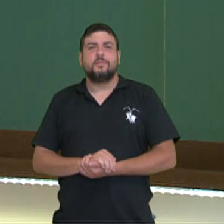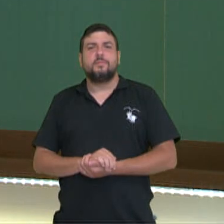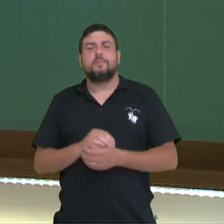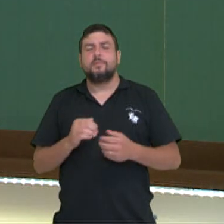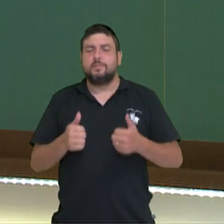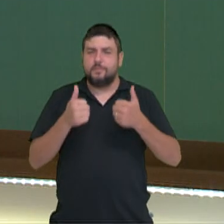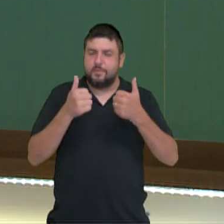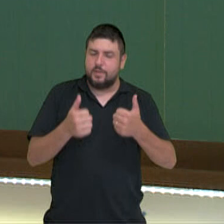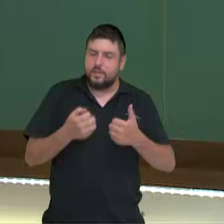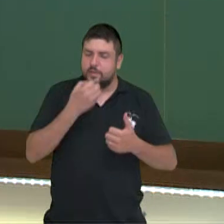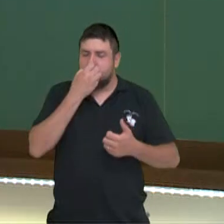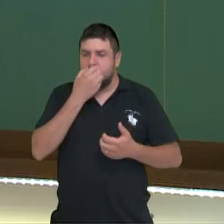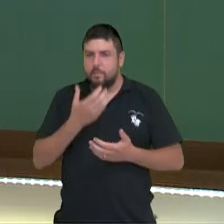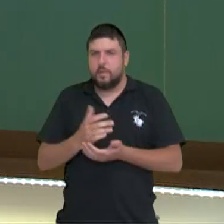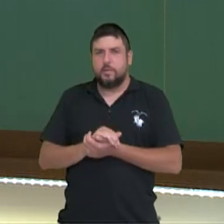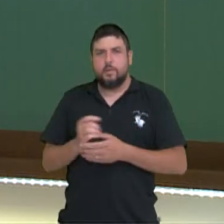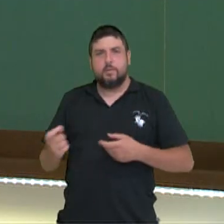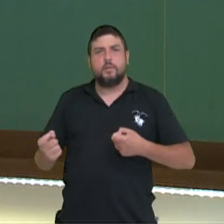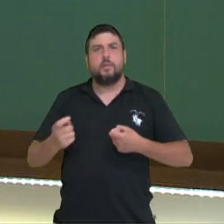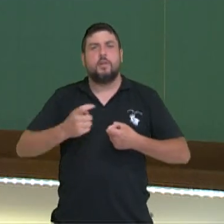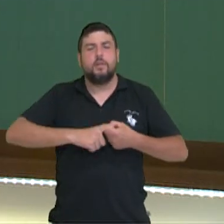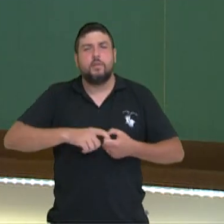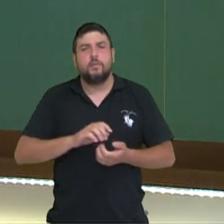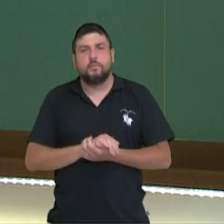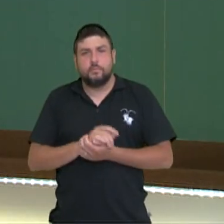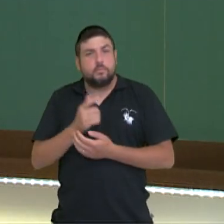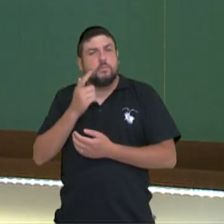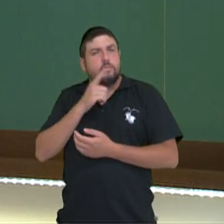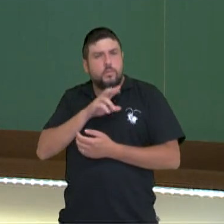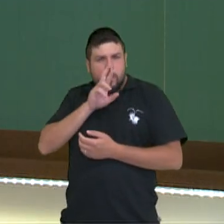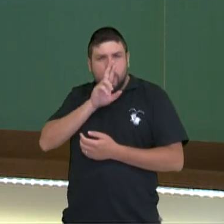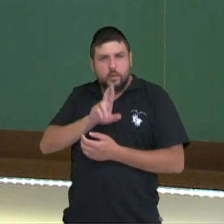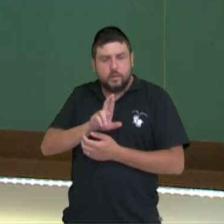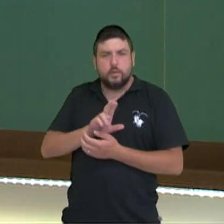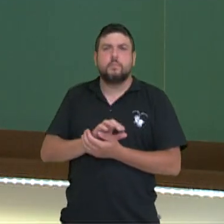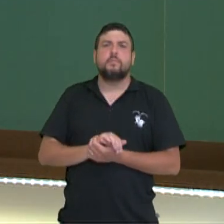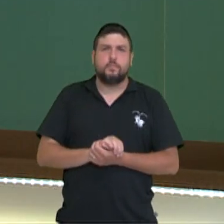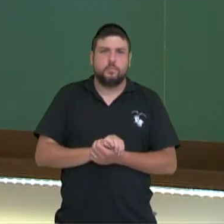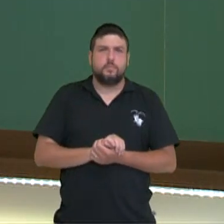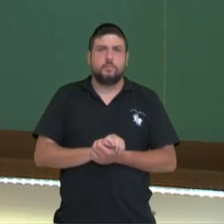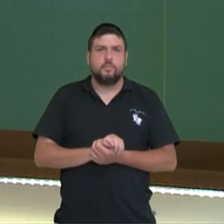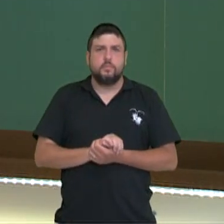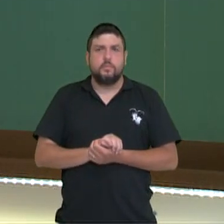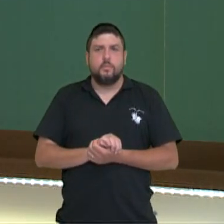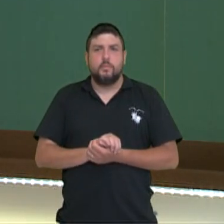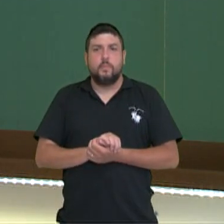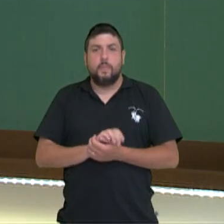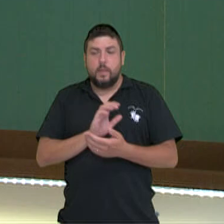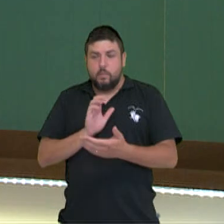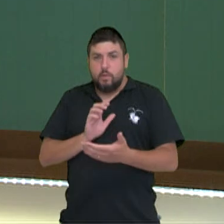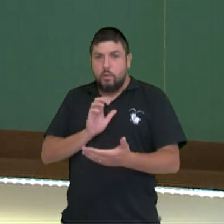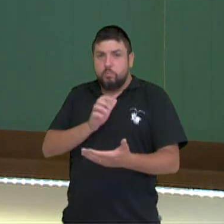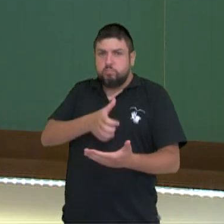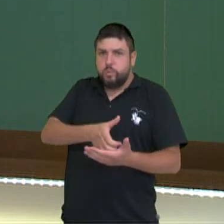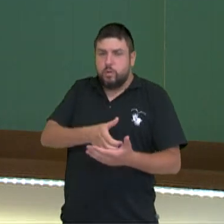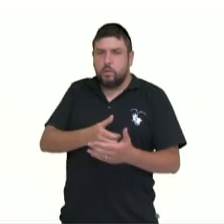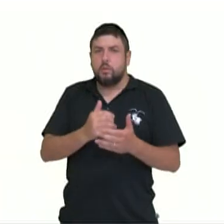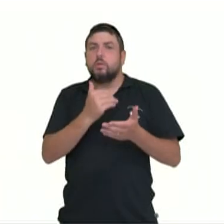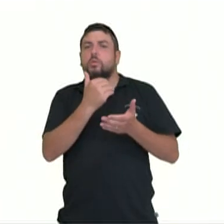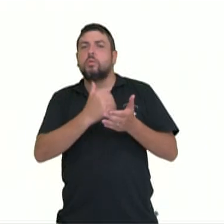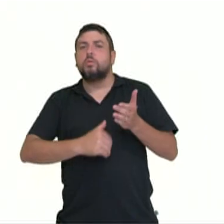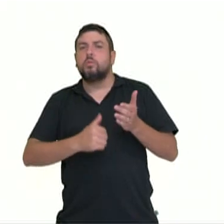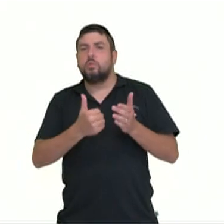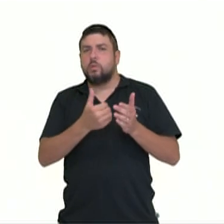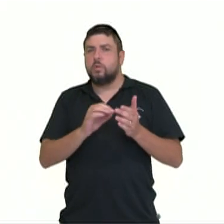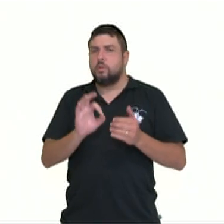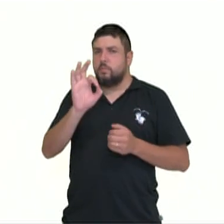Muito bem, estamos de volta. E aí, conseguiram fazer? Olha só. À vista tem 10% de desconto, então a gente vai fazer de um